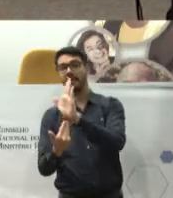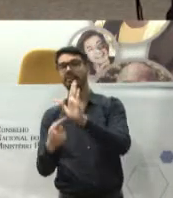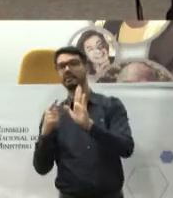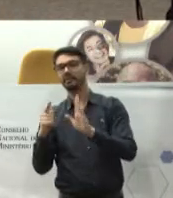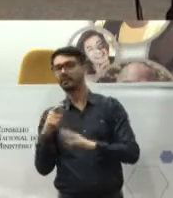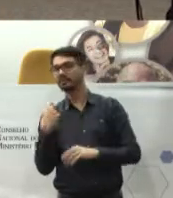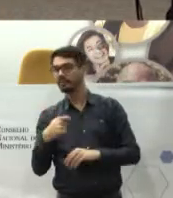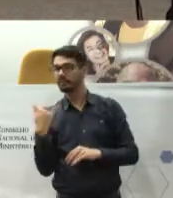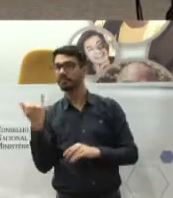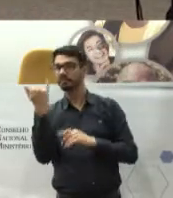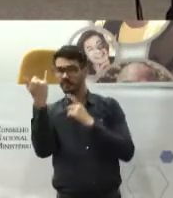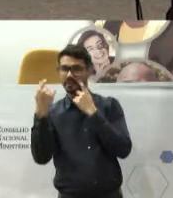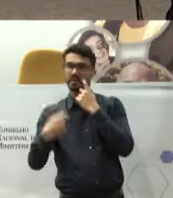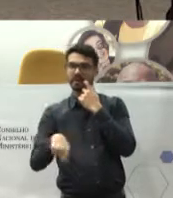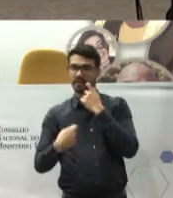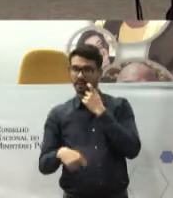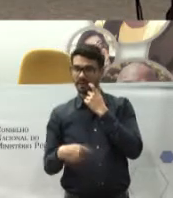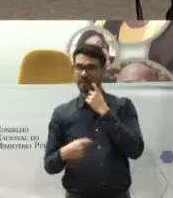são necessárias